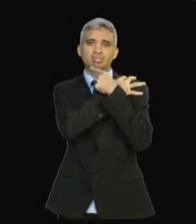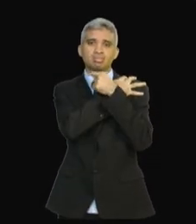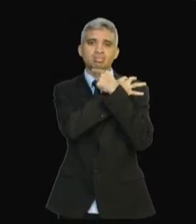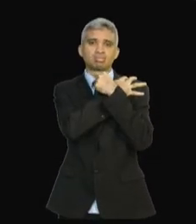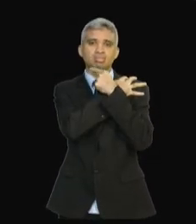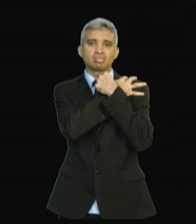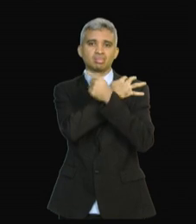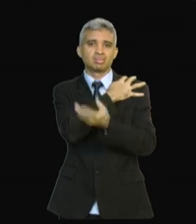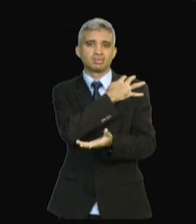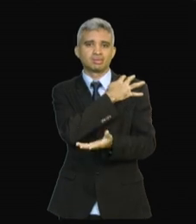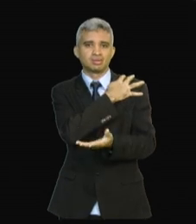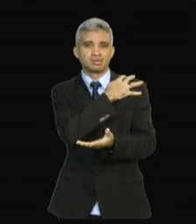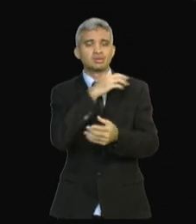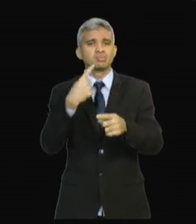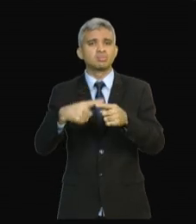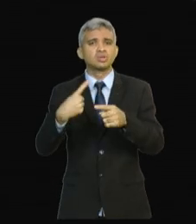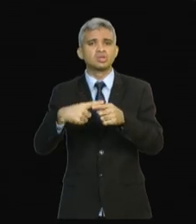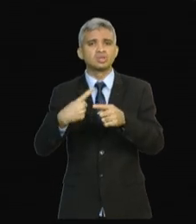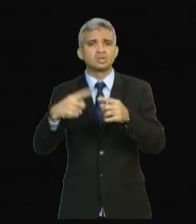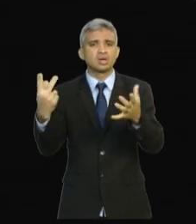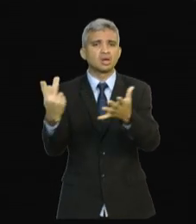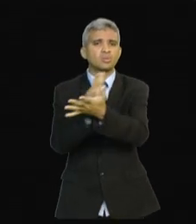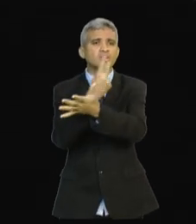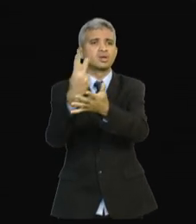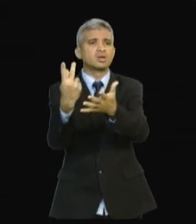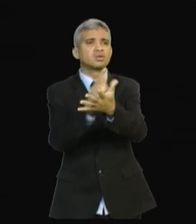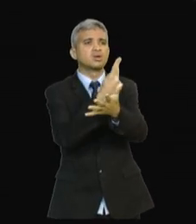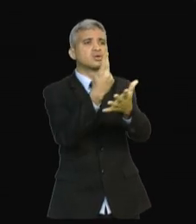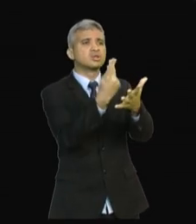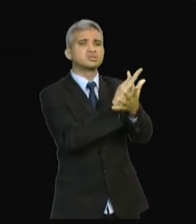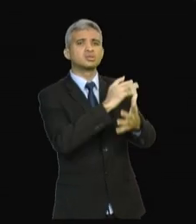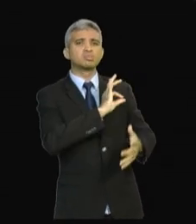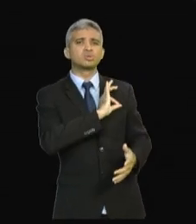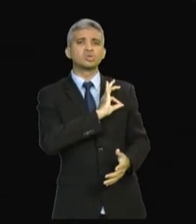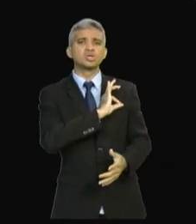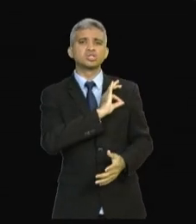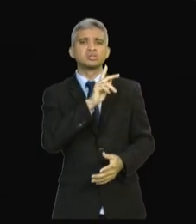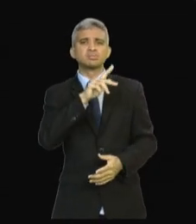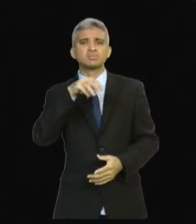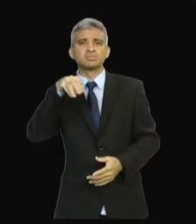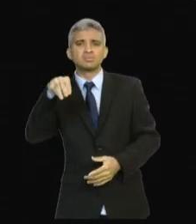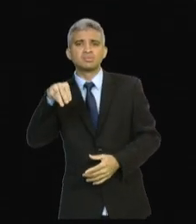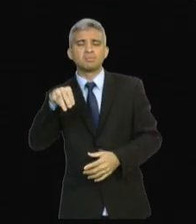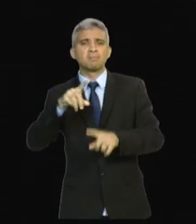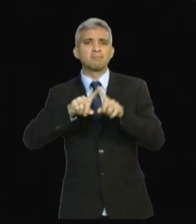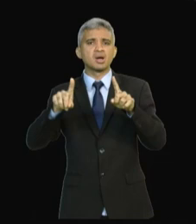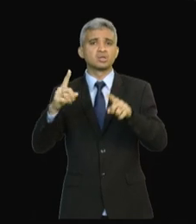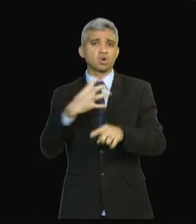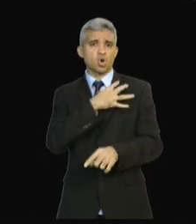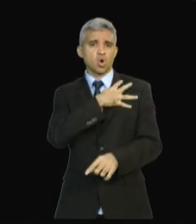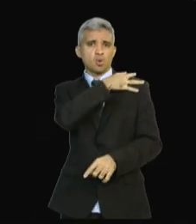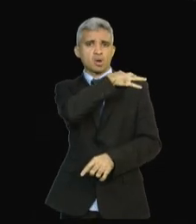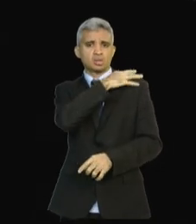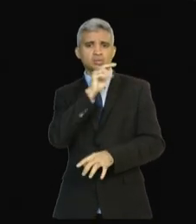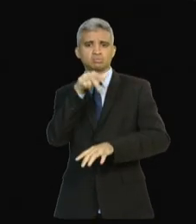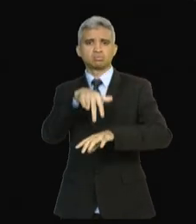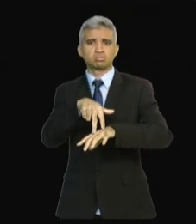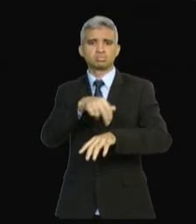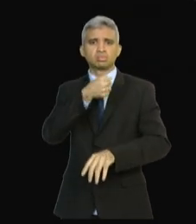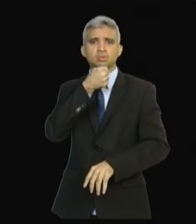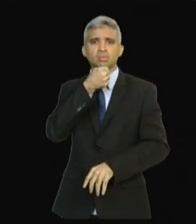na Polícia Militar do Estado do Maranhão e ninguém vê um pronunciamento e não vê uma manifestação do comandante-geral da Polícia